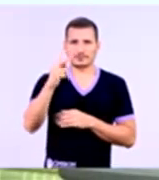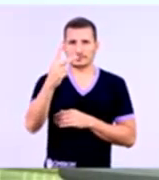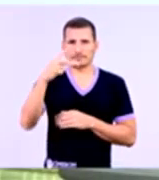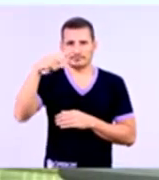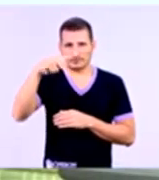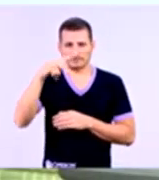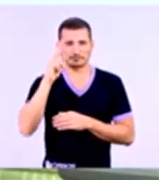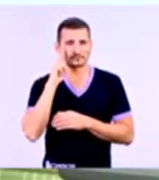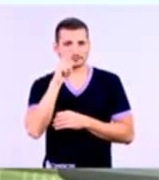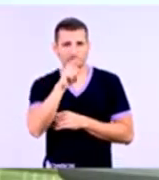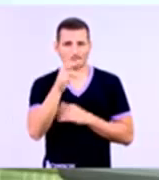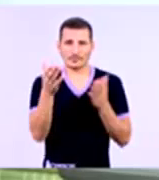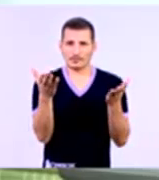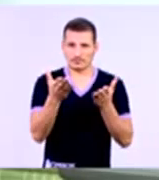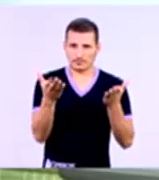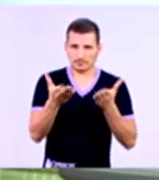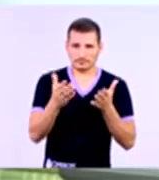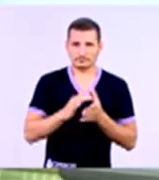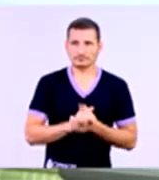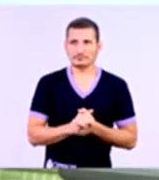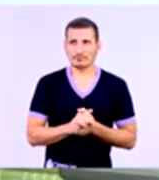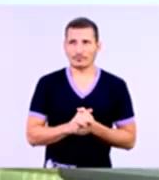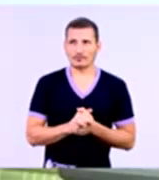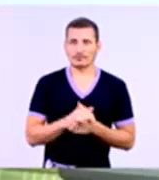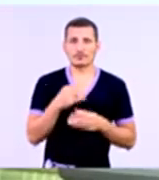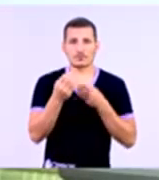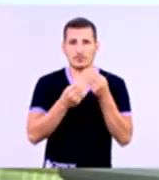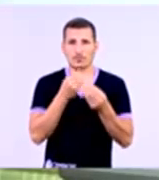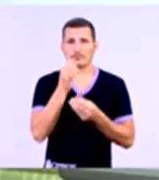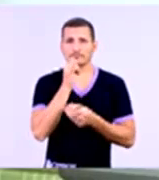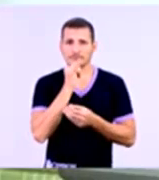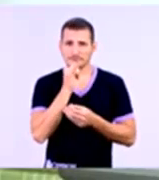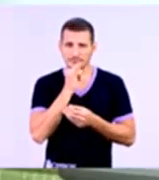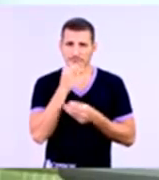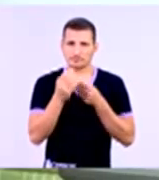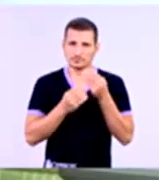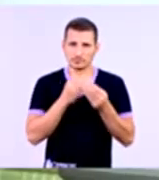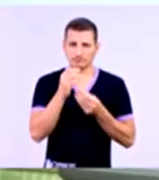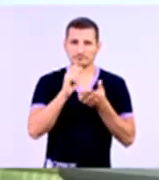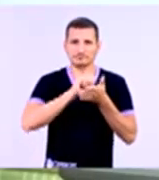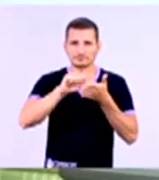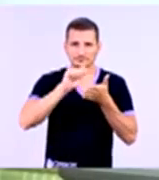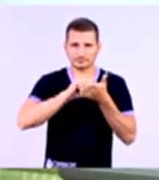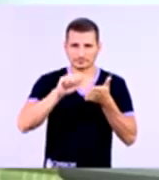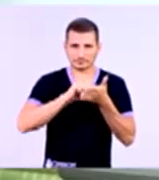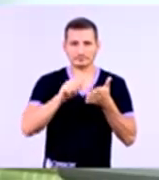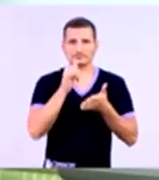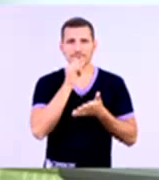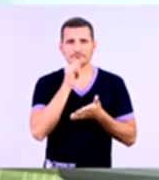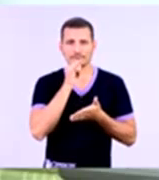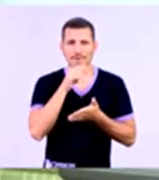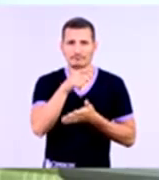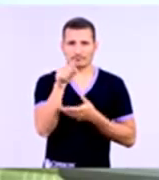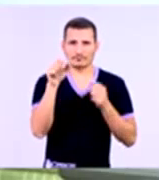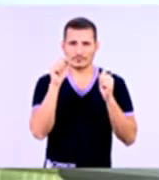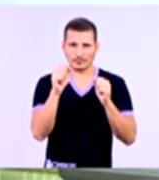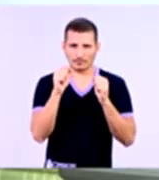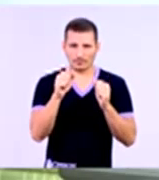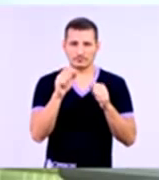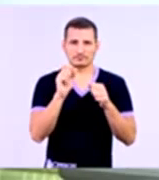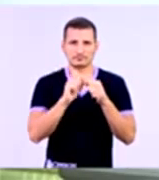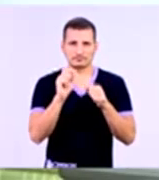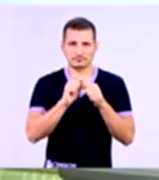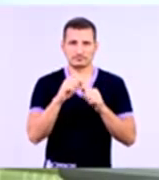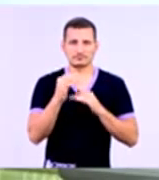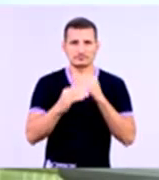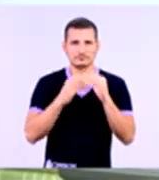vamos ver agora como esse exemplo, como é funcional a escrita desse exemplo para que vocês possam fazer o